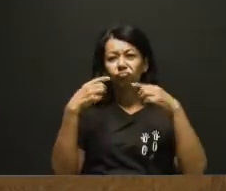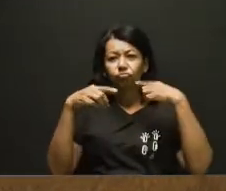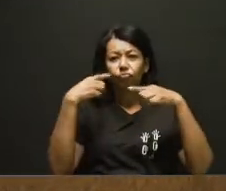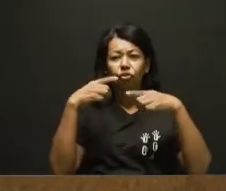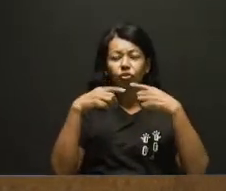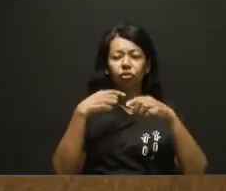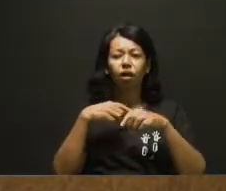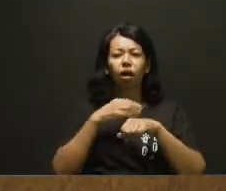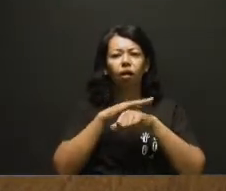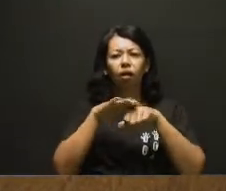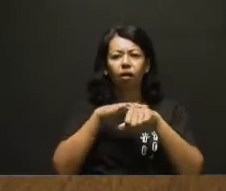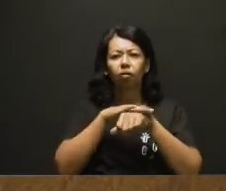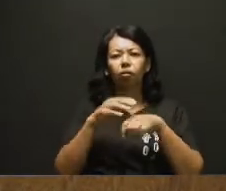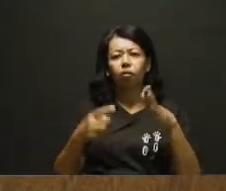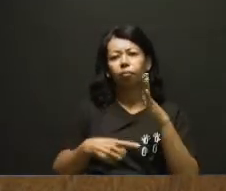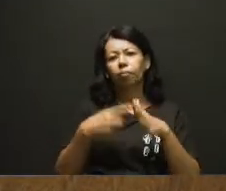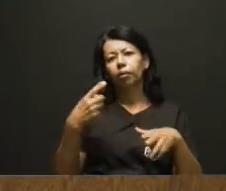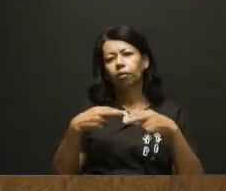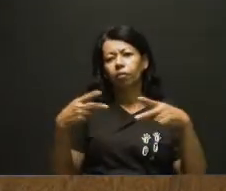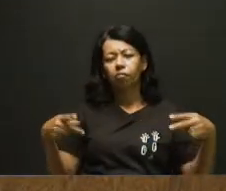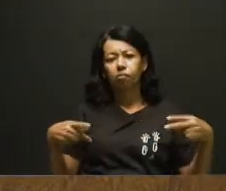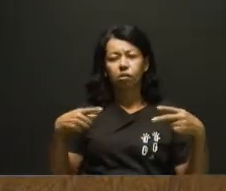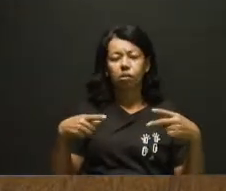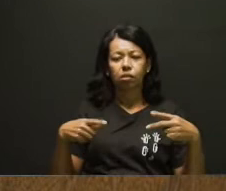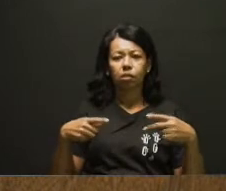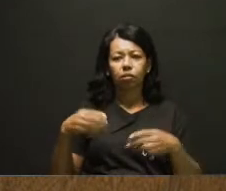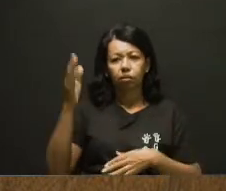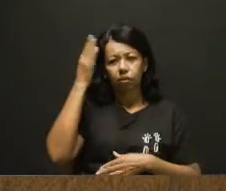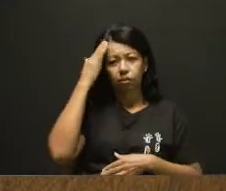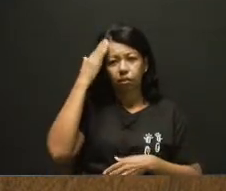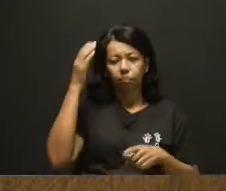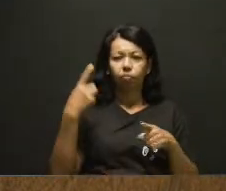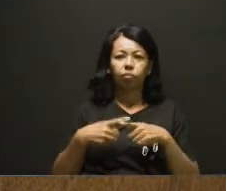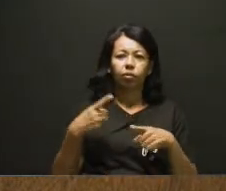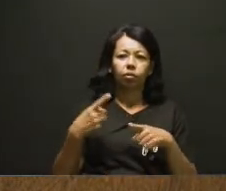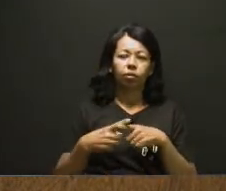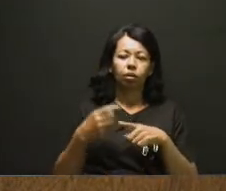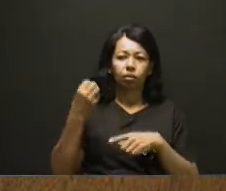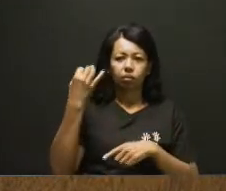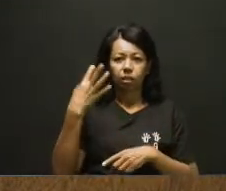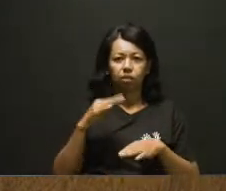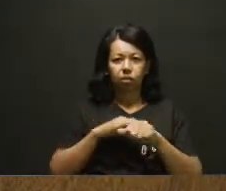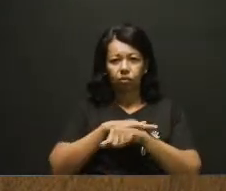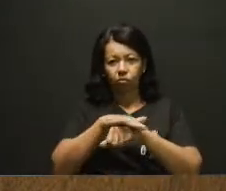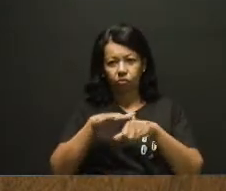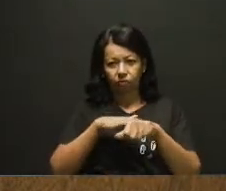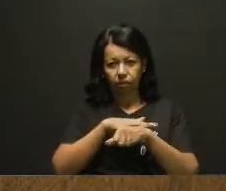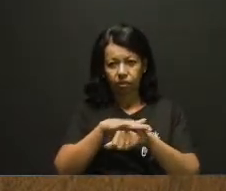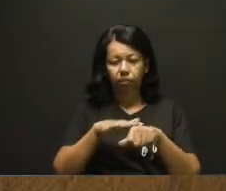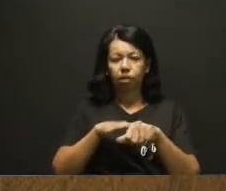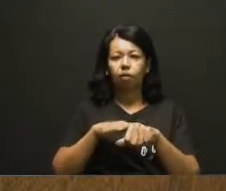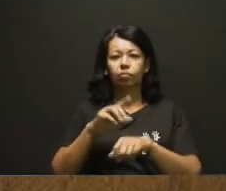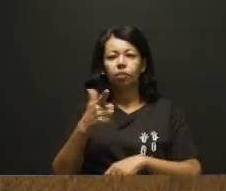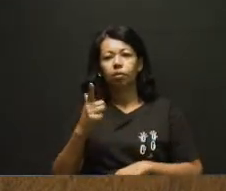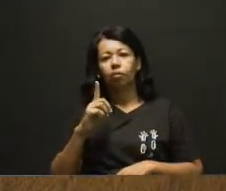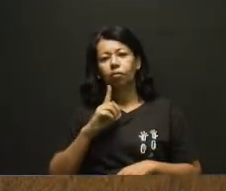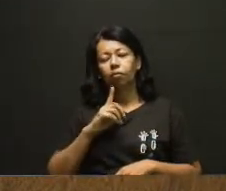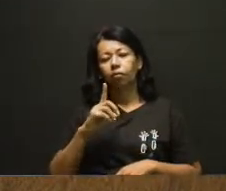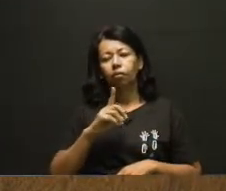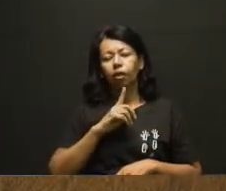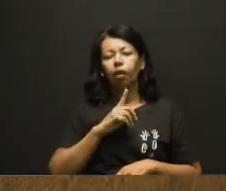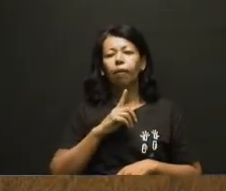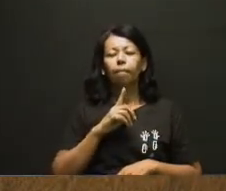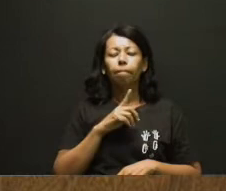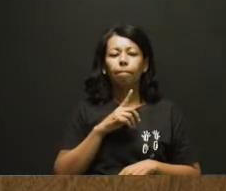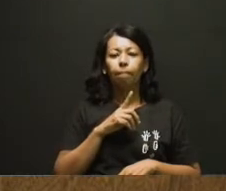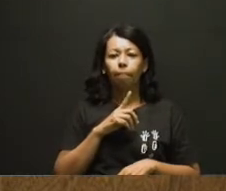doutora falou que é o primeiro caminho diálogo a gente sabe que muitas vezes conversamos e não temos aquelas